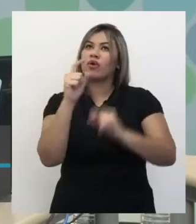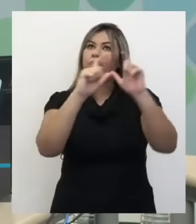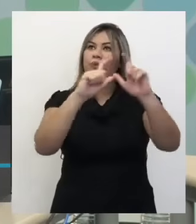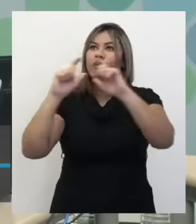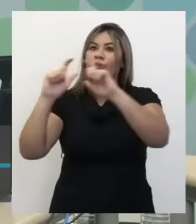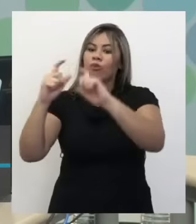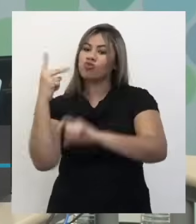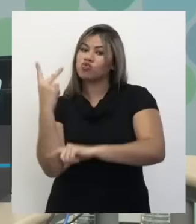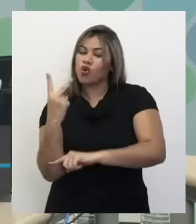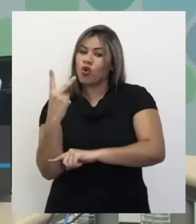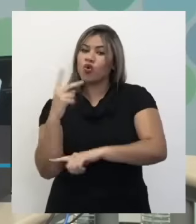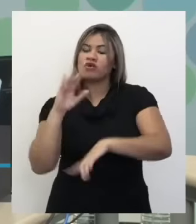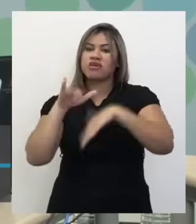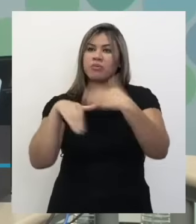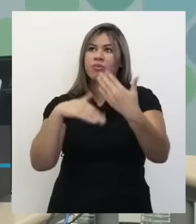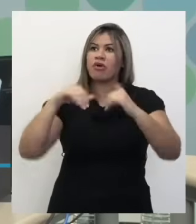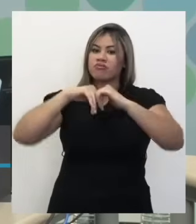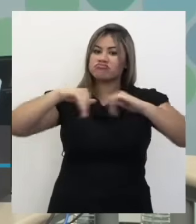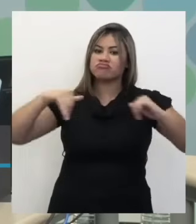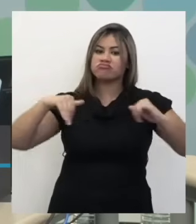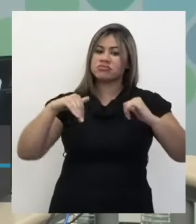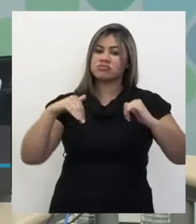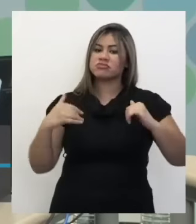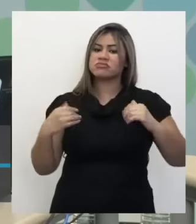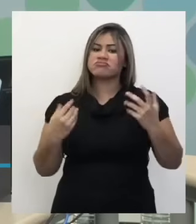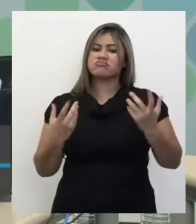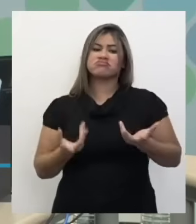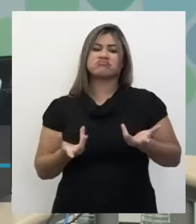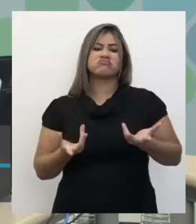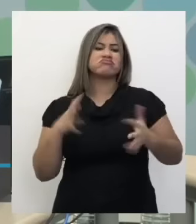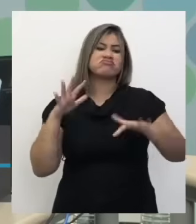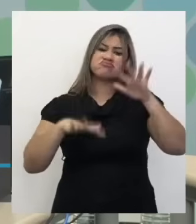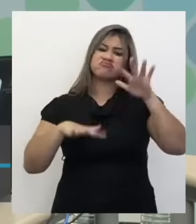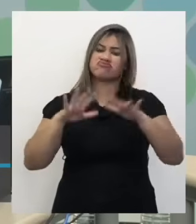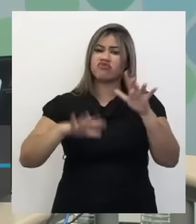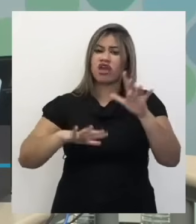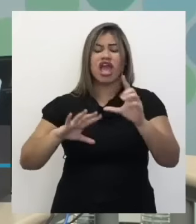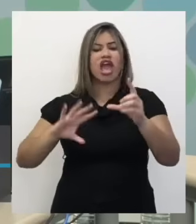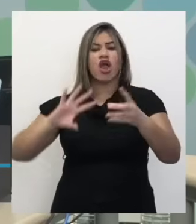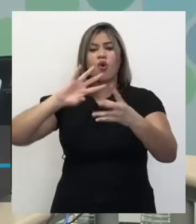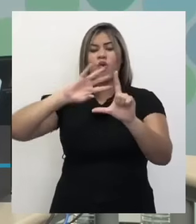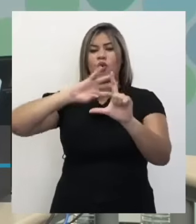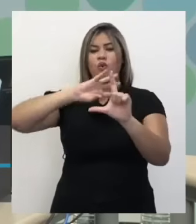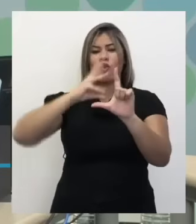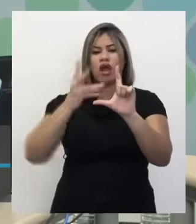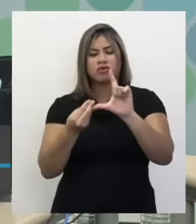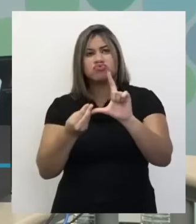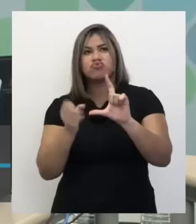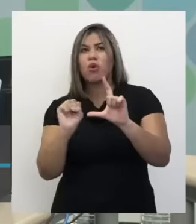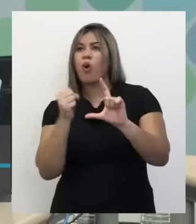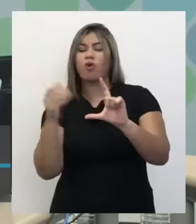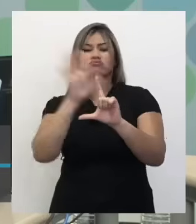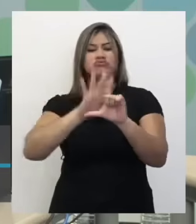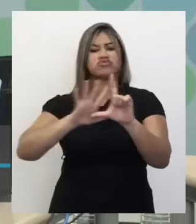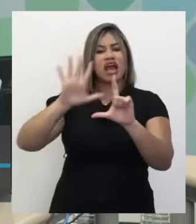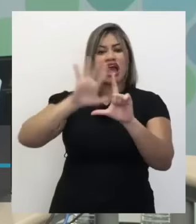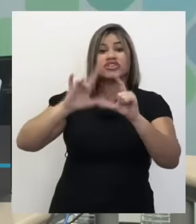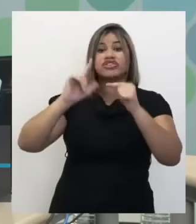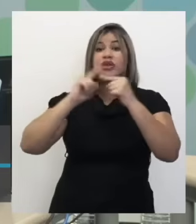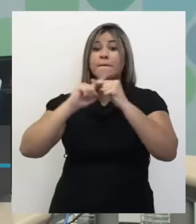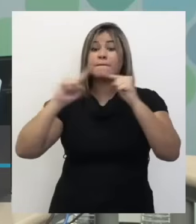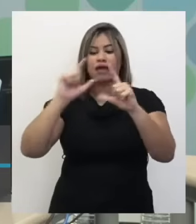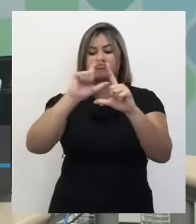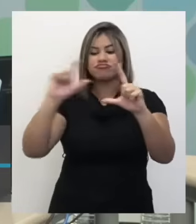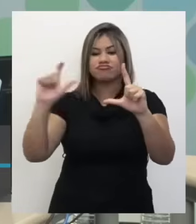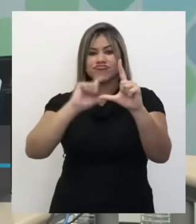assim, essa separação, eu poderia ter um cartoon, ter uma charge. Agora, todo o resto constrói, sim, o humor